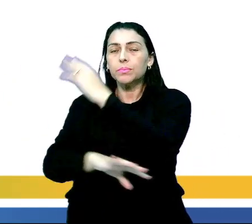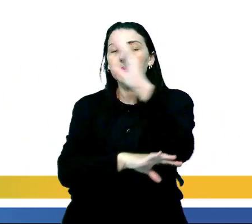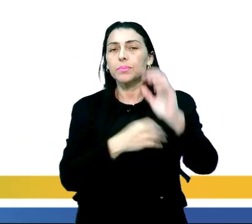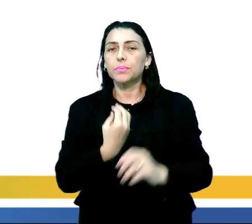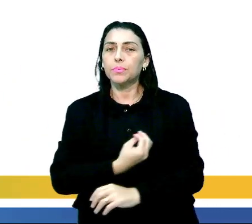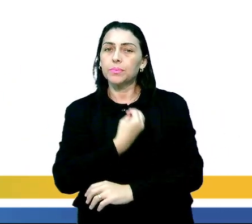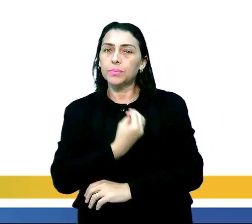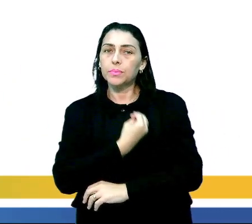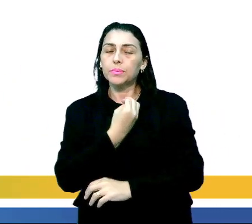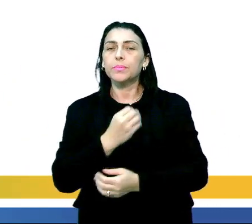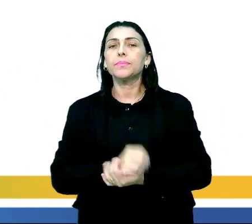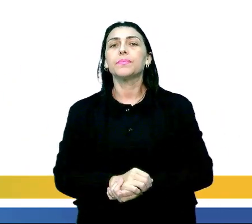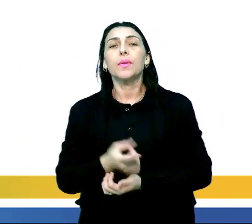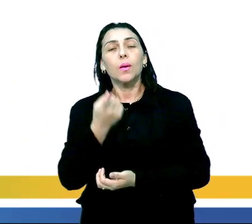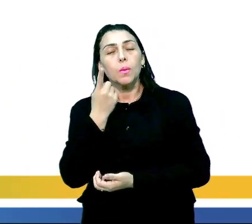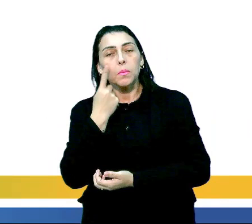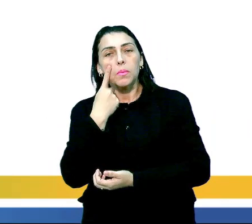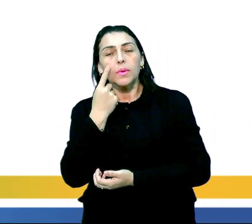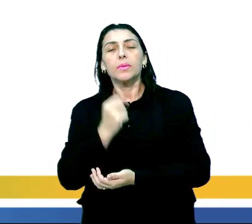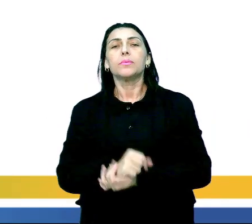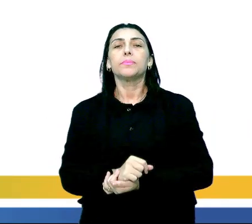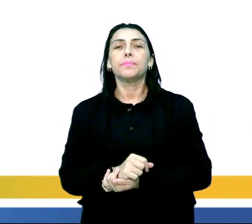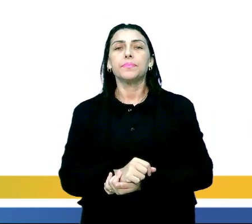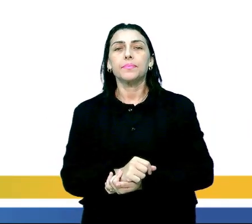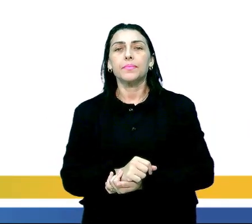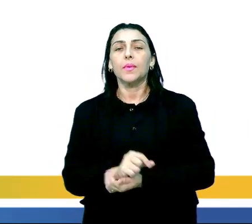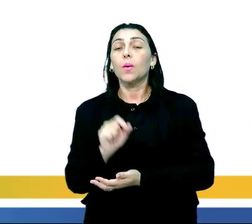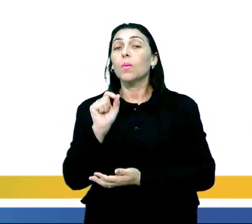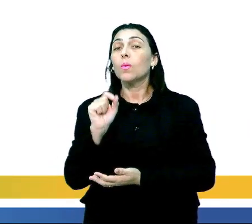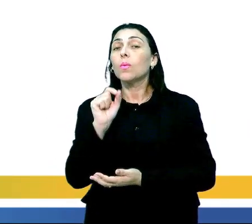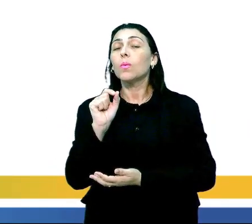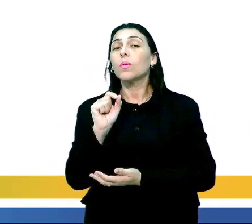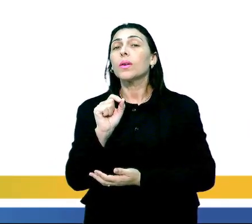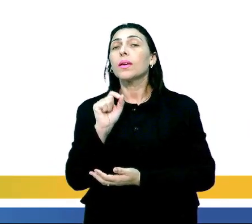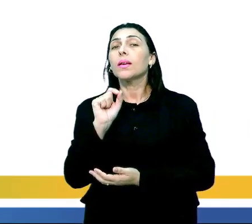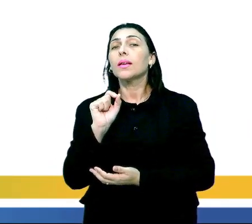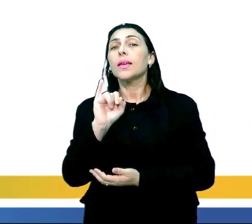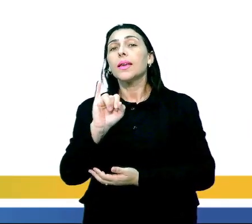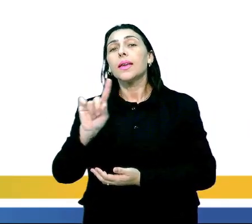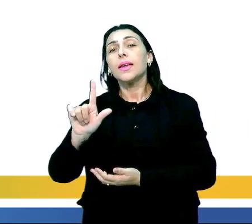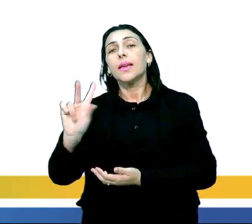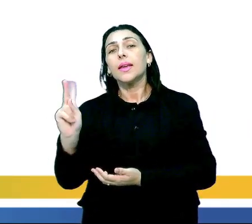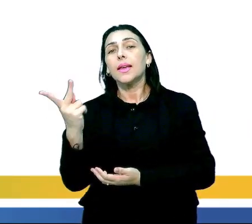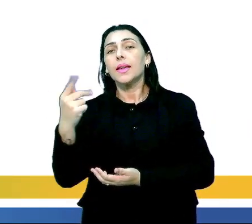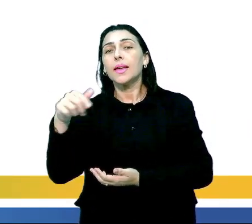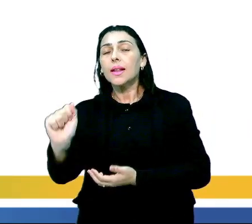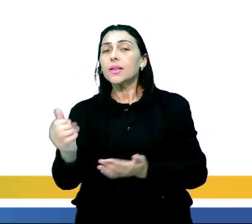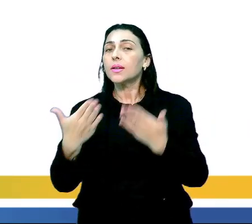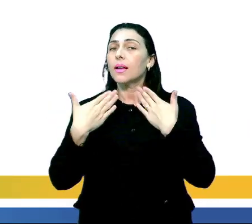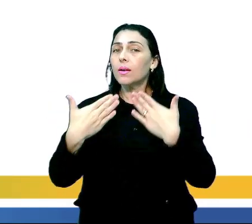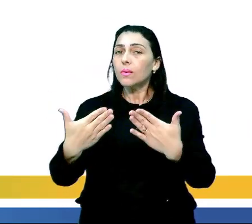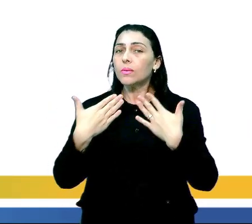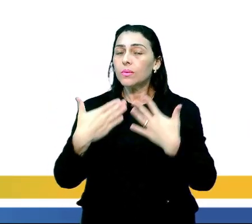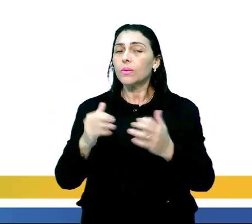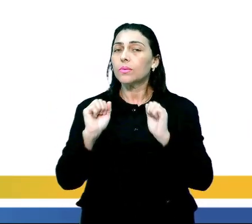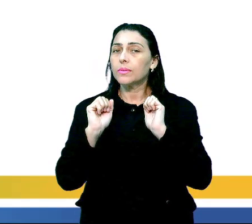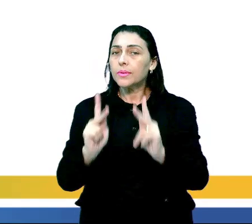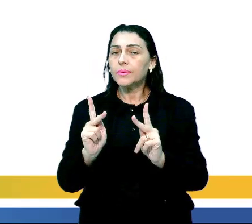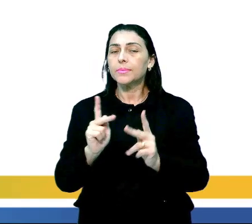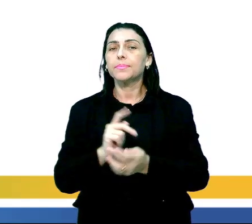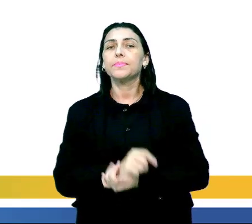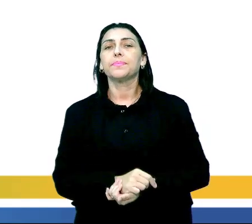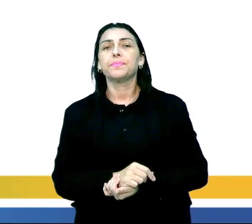de vegetação. Olha que interessante. Então, isso é o que nós chamamos de ilha de calor,